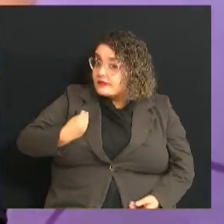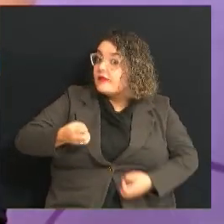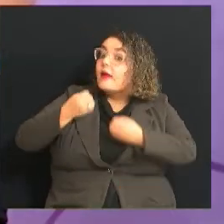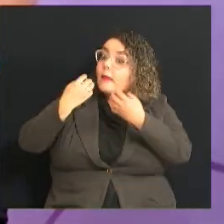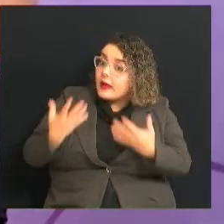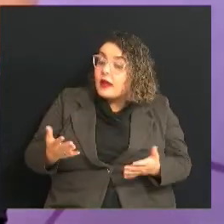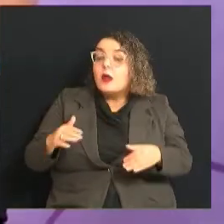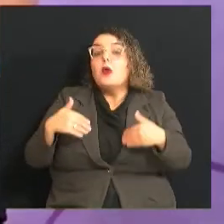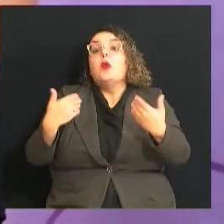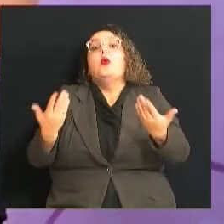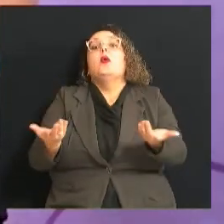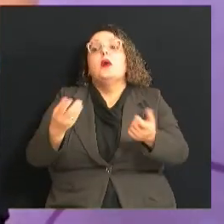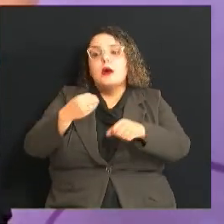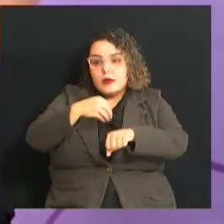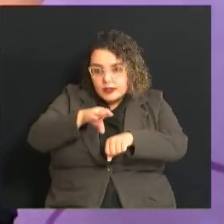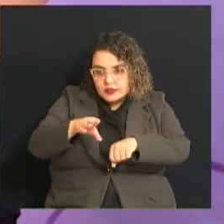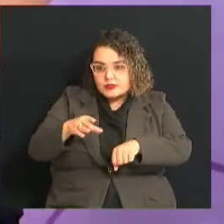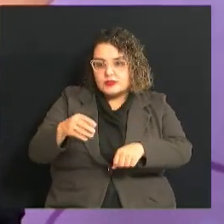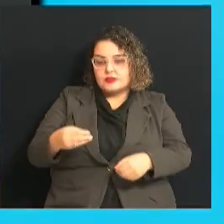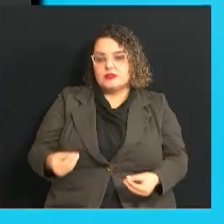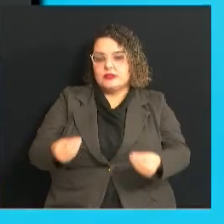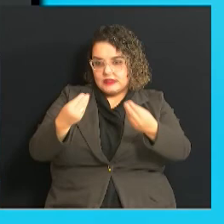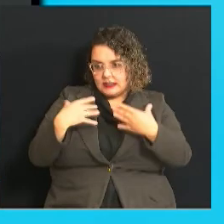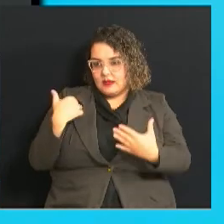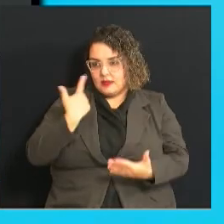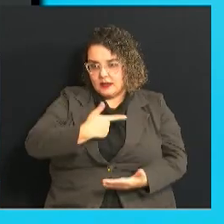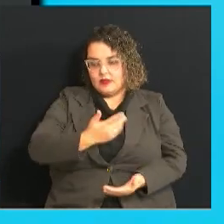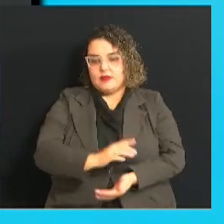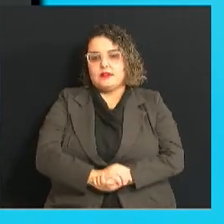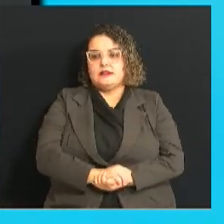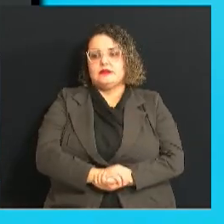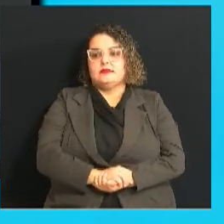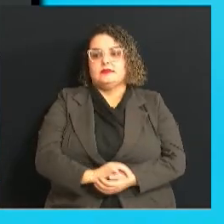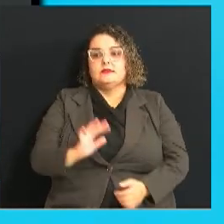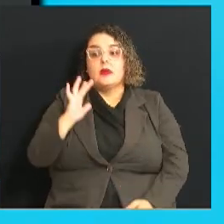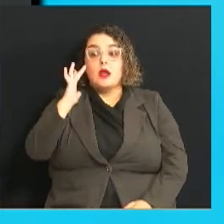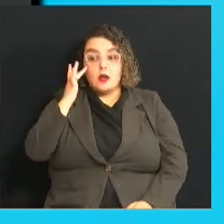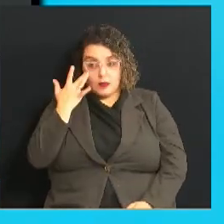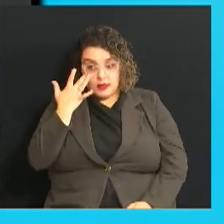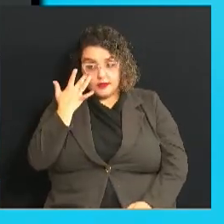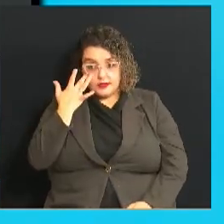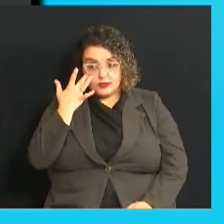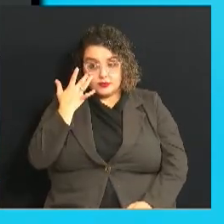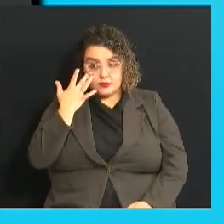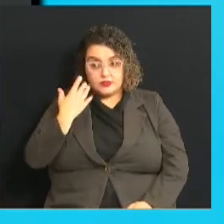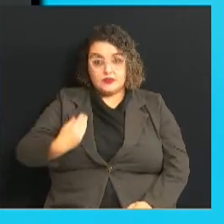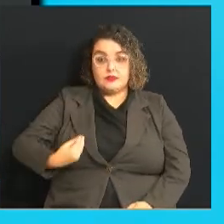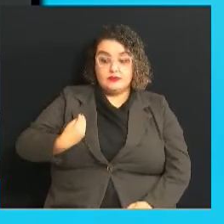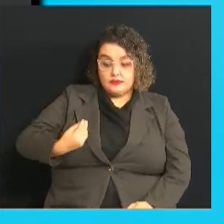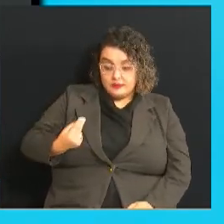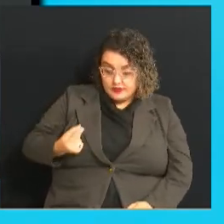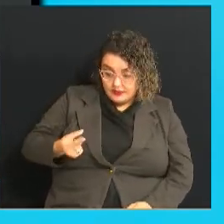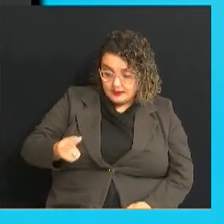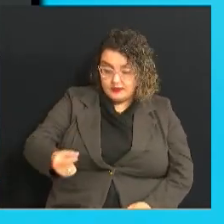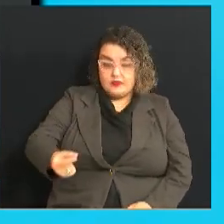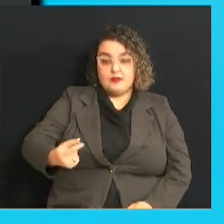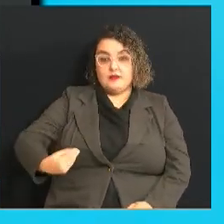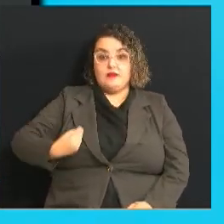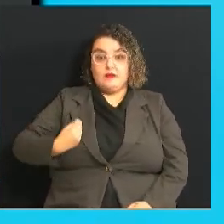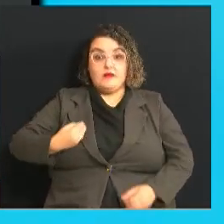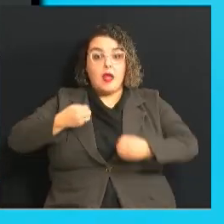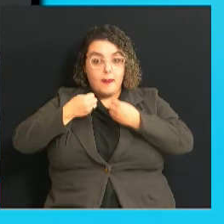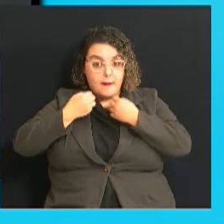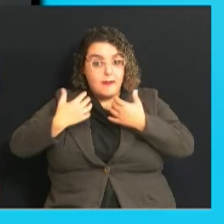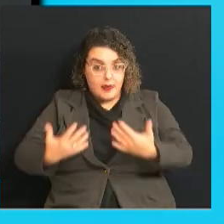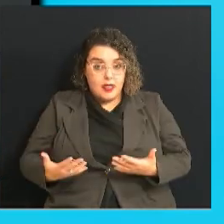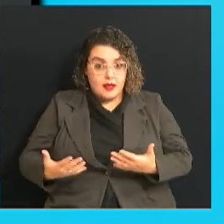a dica que a senhora dá? Eu acho que para a gente viver mais, viver bem, a mensagem que tem que ficar